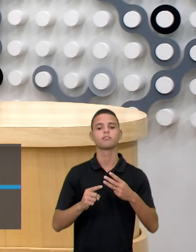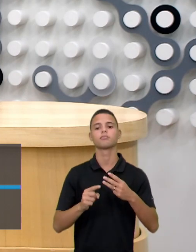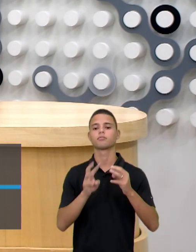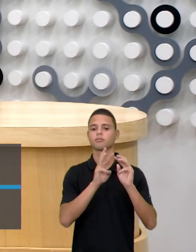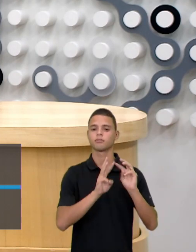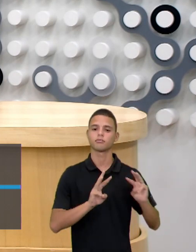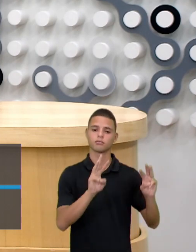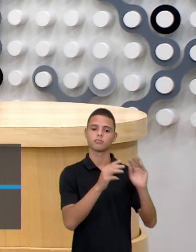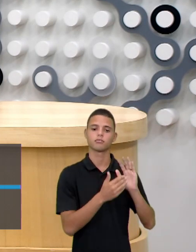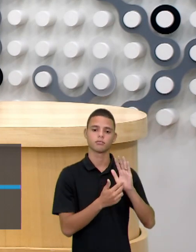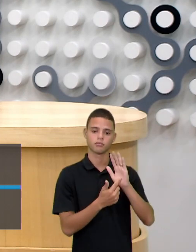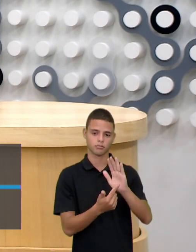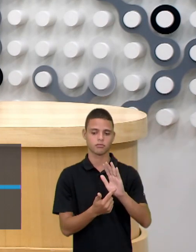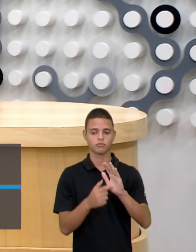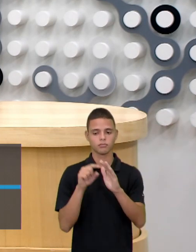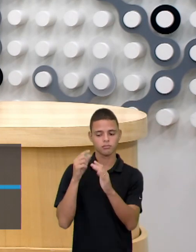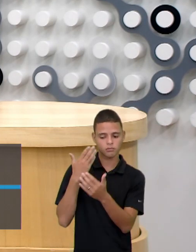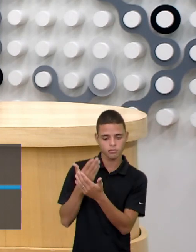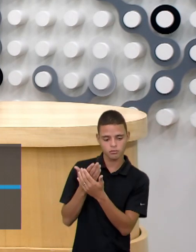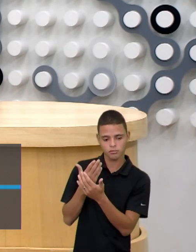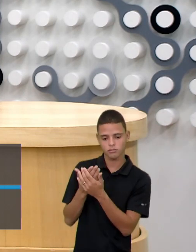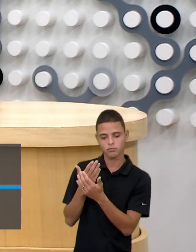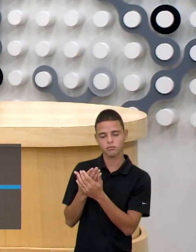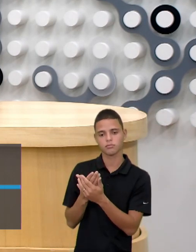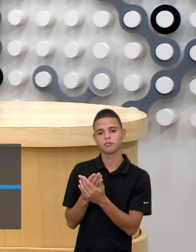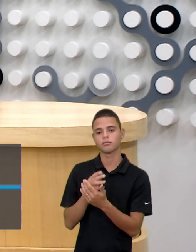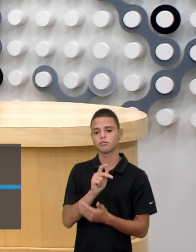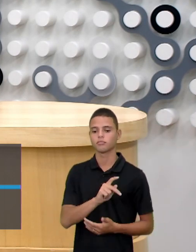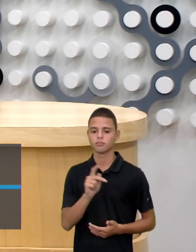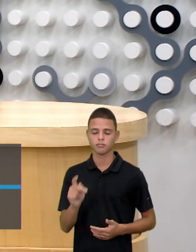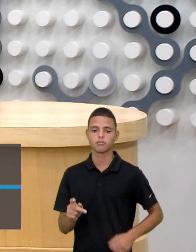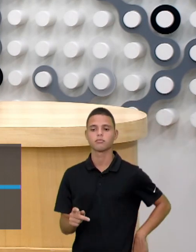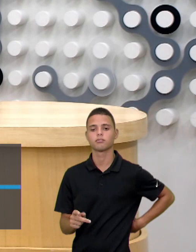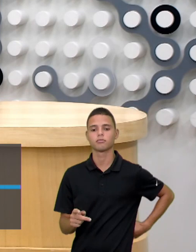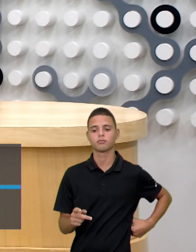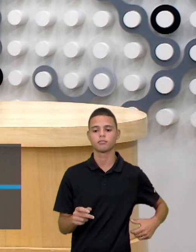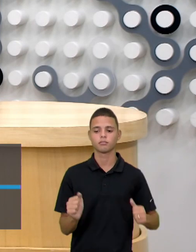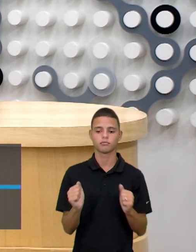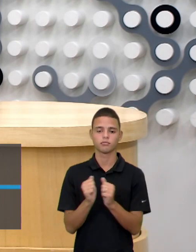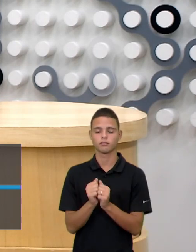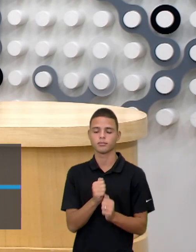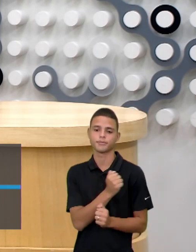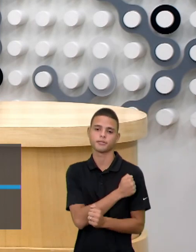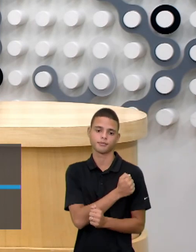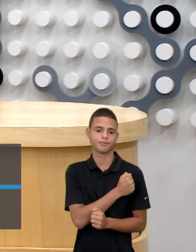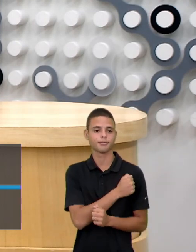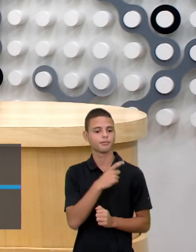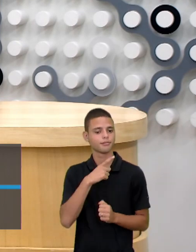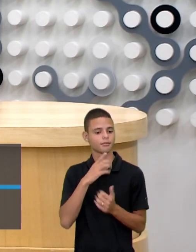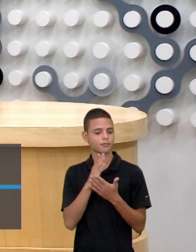para vocês estarem trabalhando aí, né? Professor alinhando aí junto com os alunos